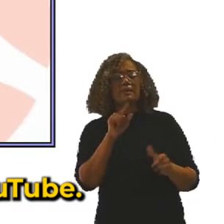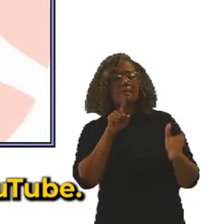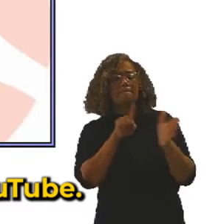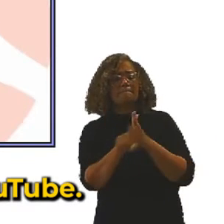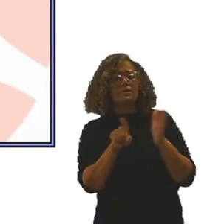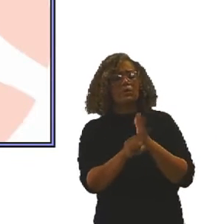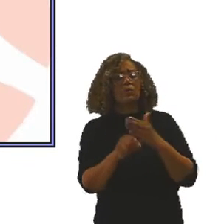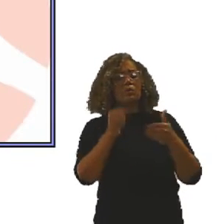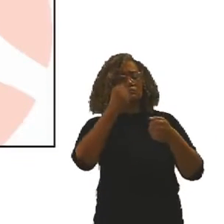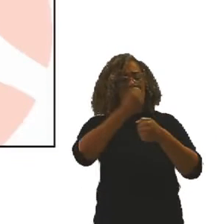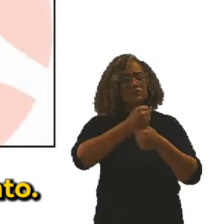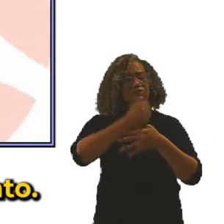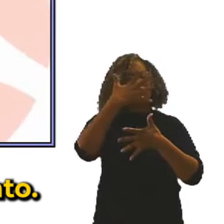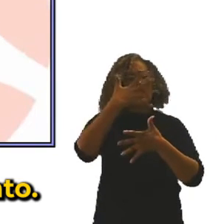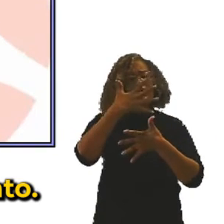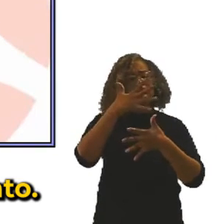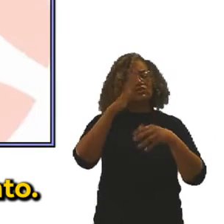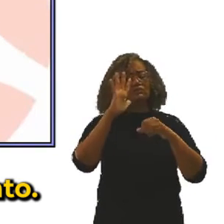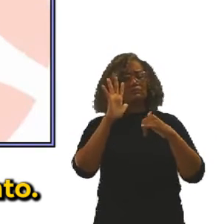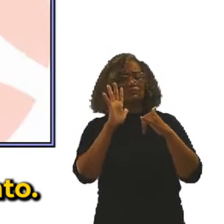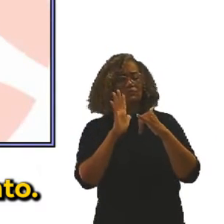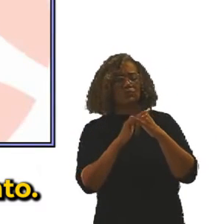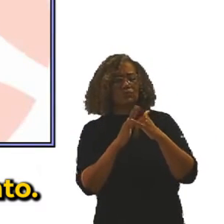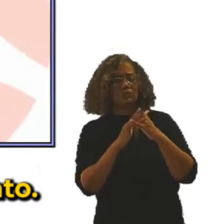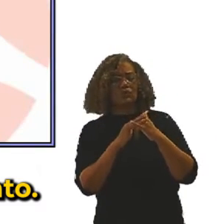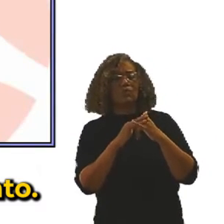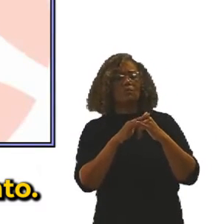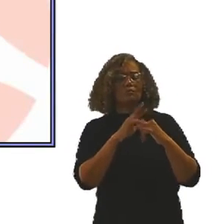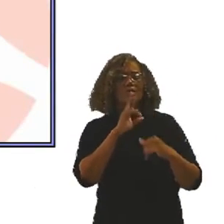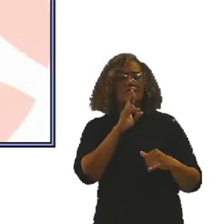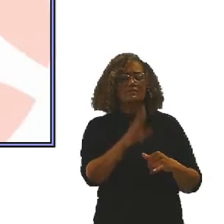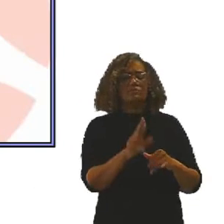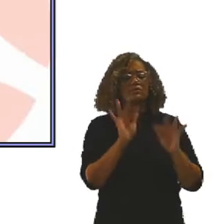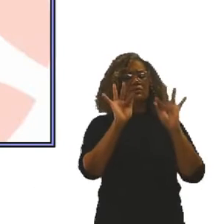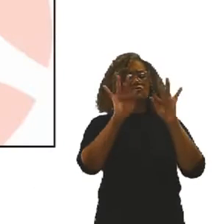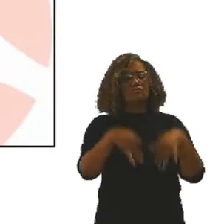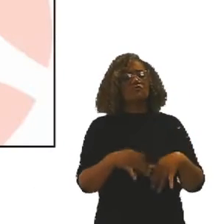chat do YouTube. Elas serão respondidas ao final do evento.